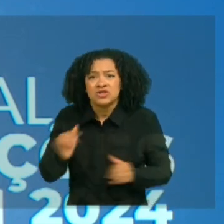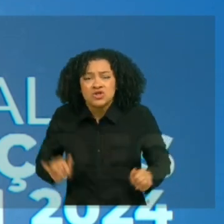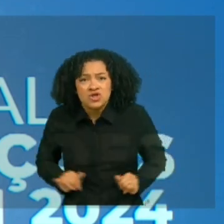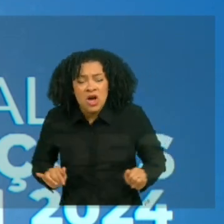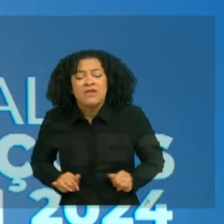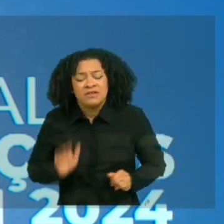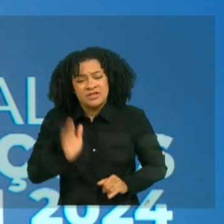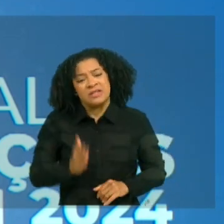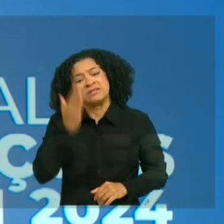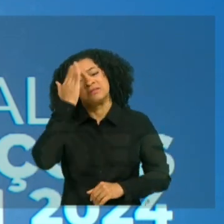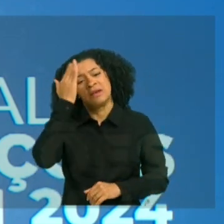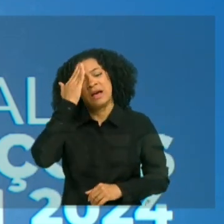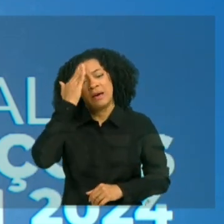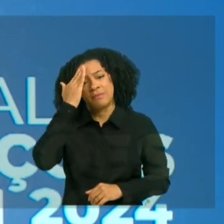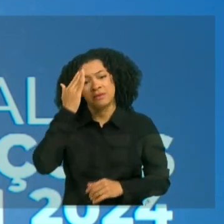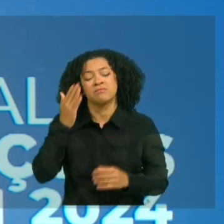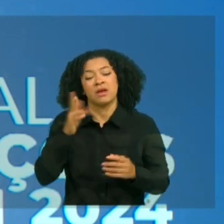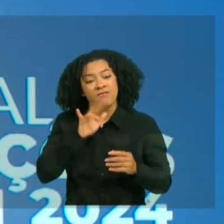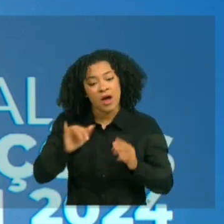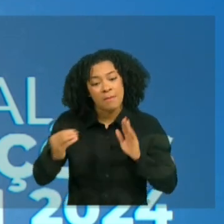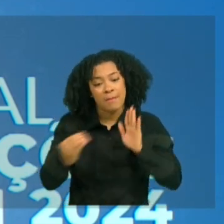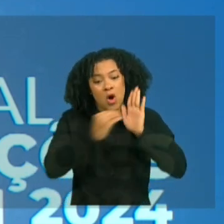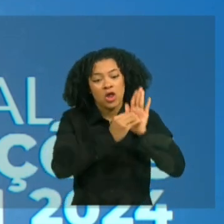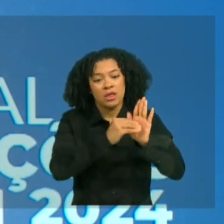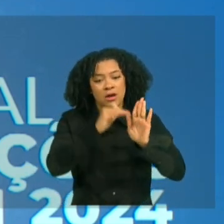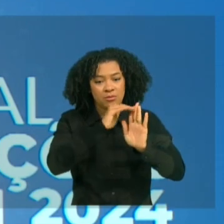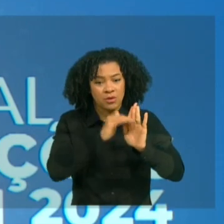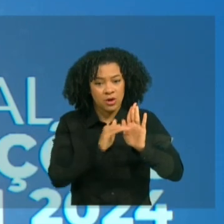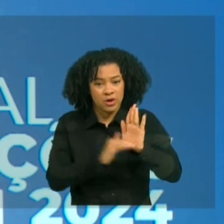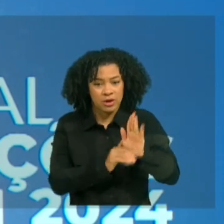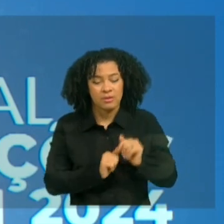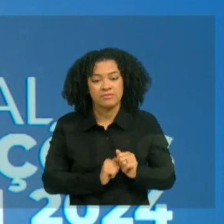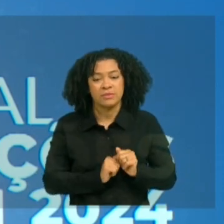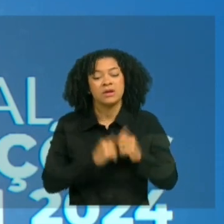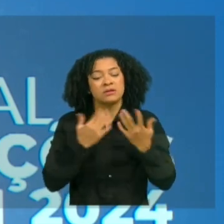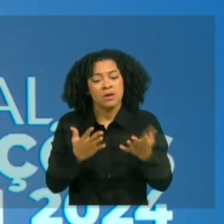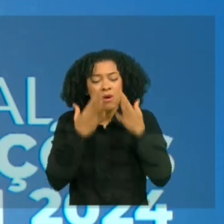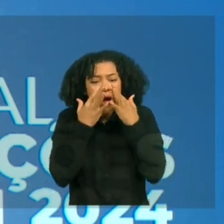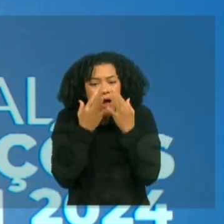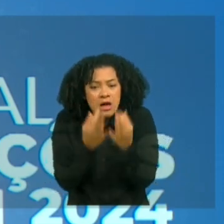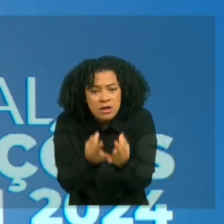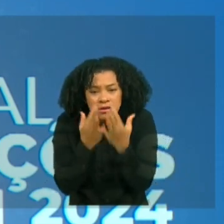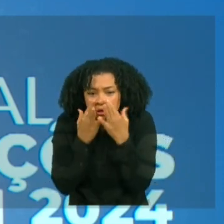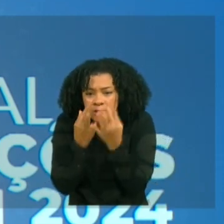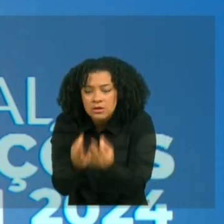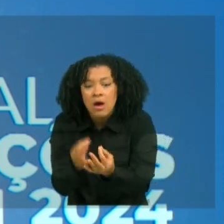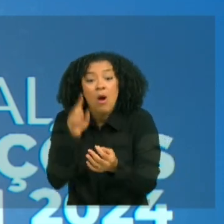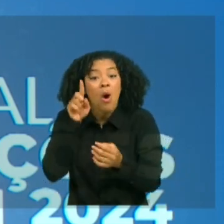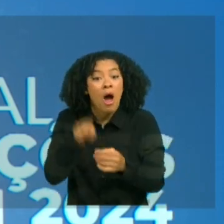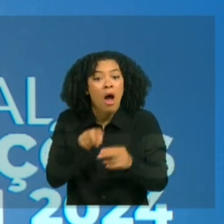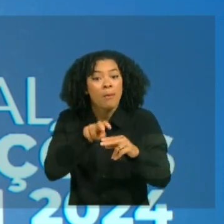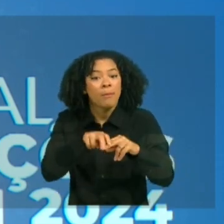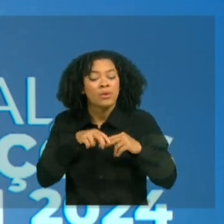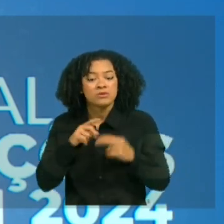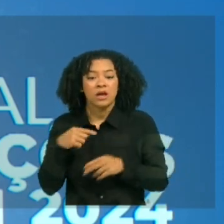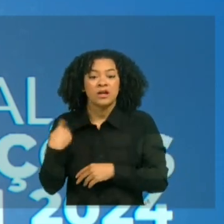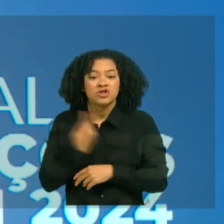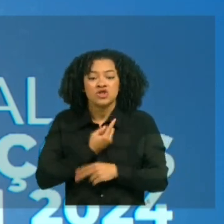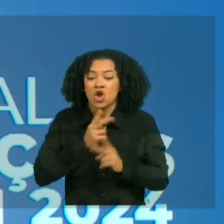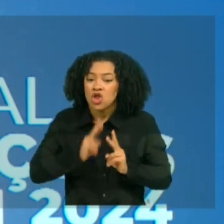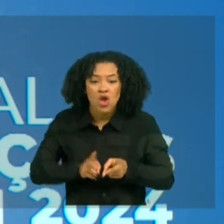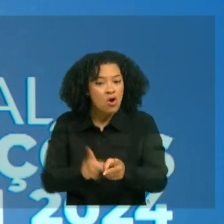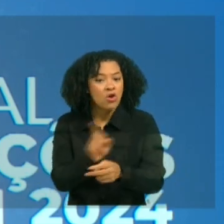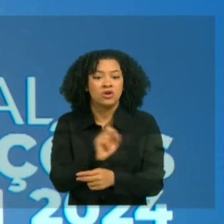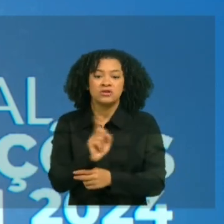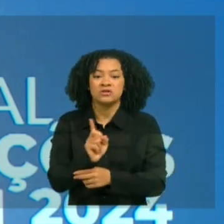gente sabe o que a gente vai colocar no programa e toda essa atenção foi feita para que a gente não continue a